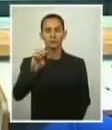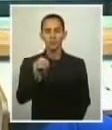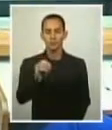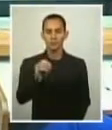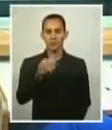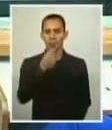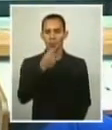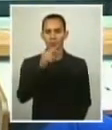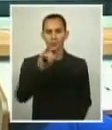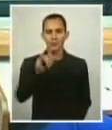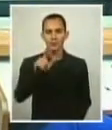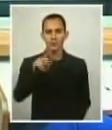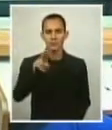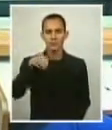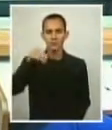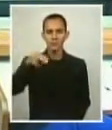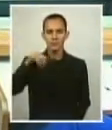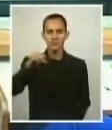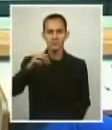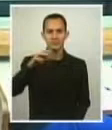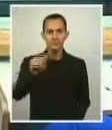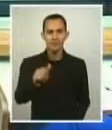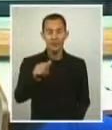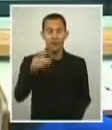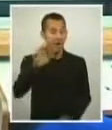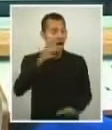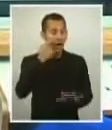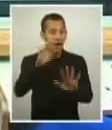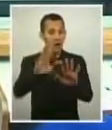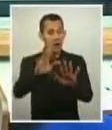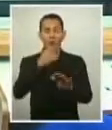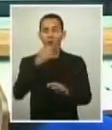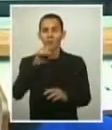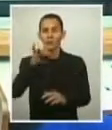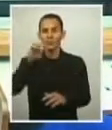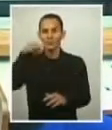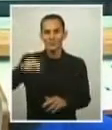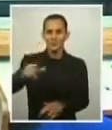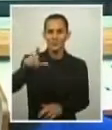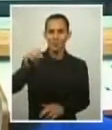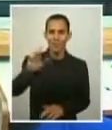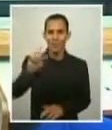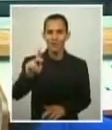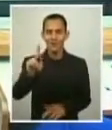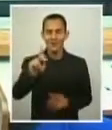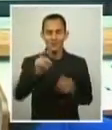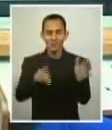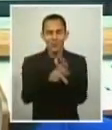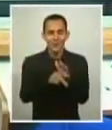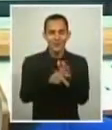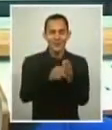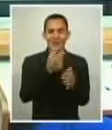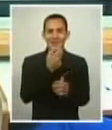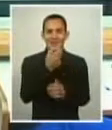iluminista o meu Russo até um detalhe porque o John Locke foi o primeiro cara na Inglaterra